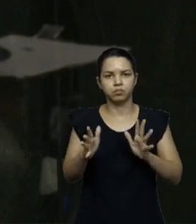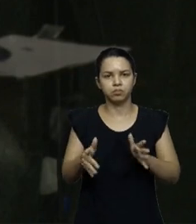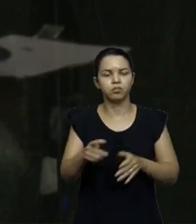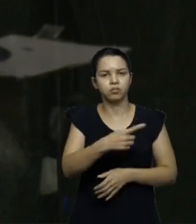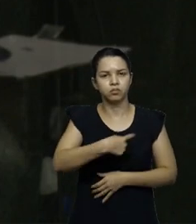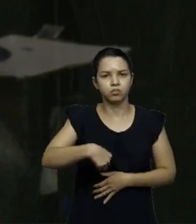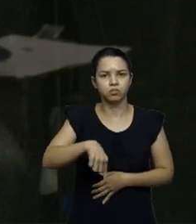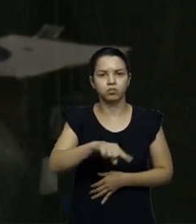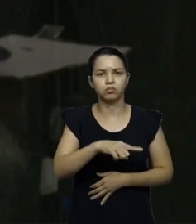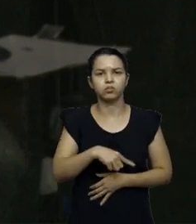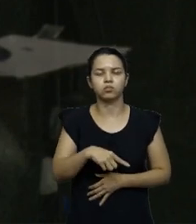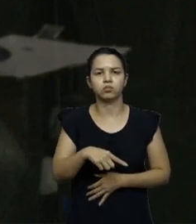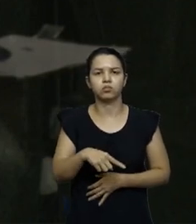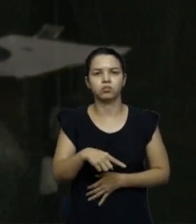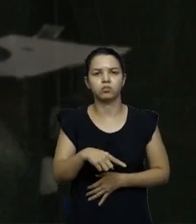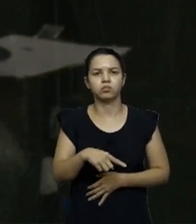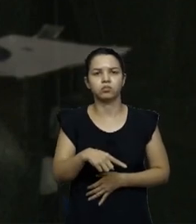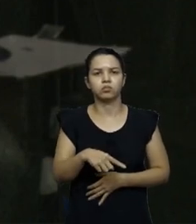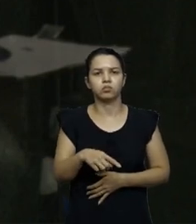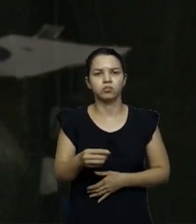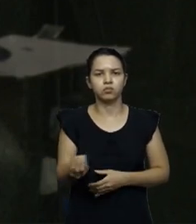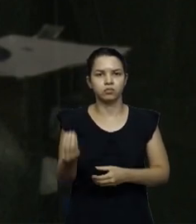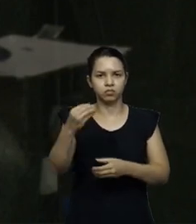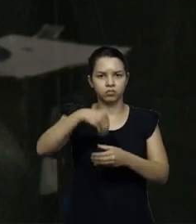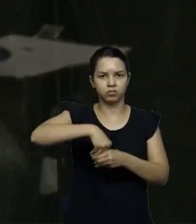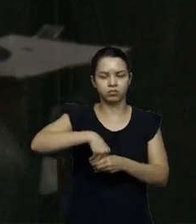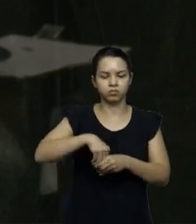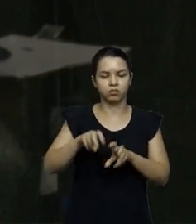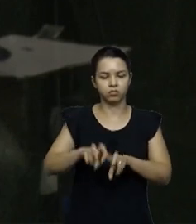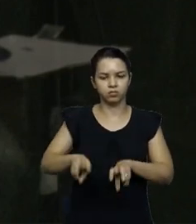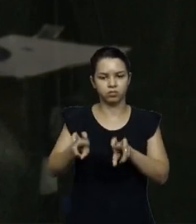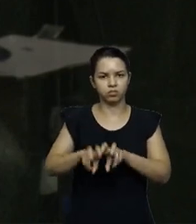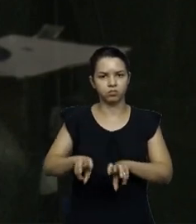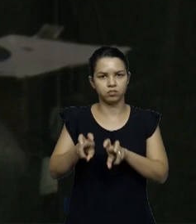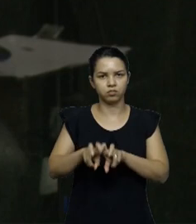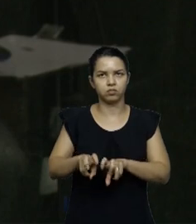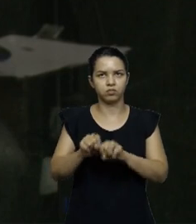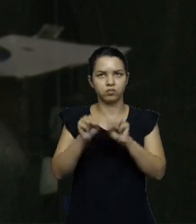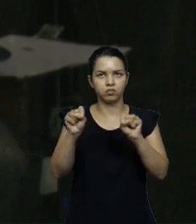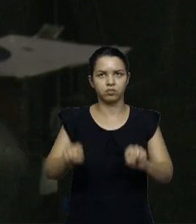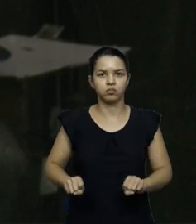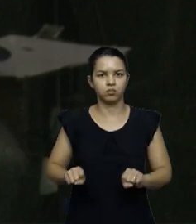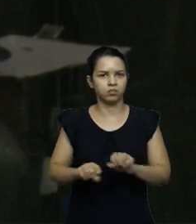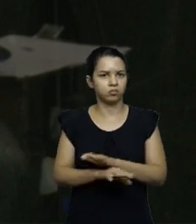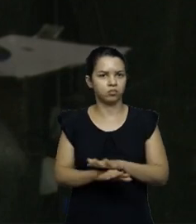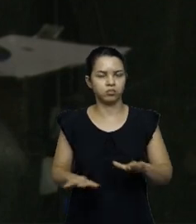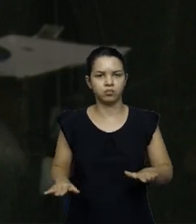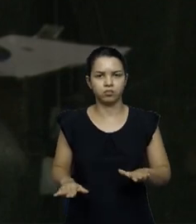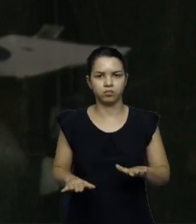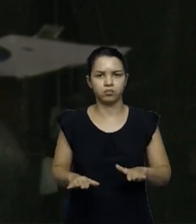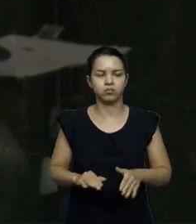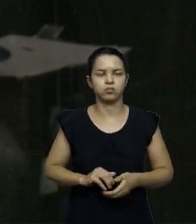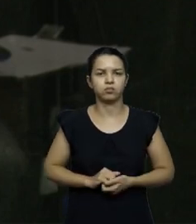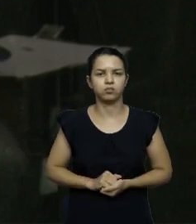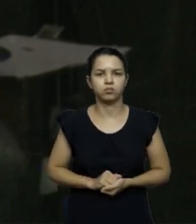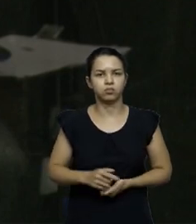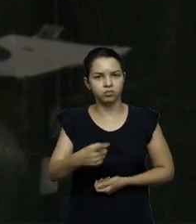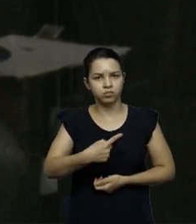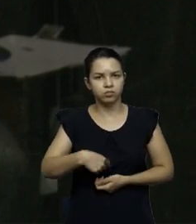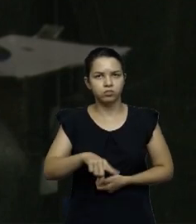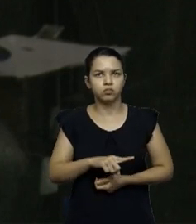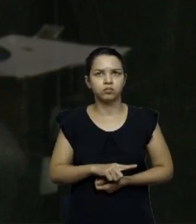é inteligência artificial nós hoje estamos sofrendo promotor